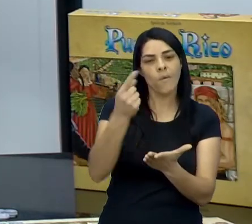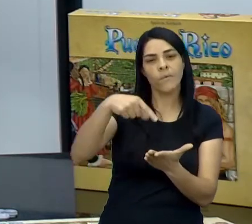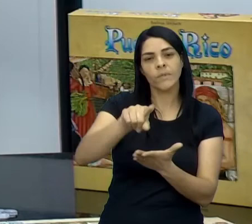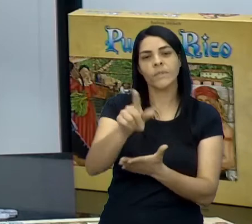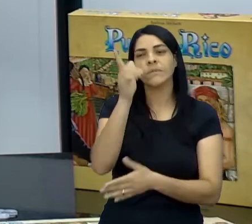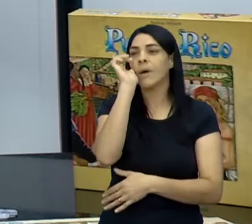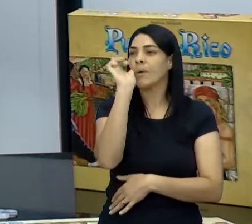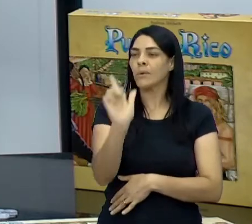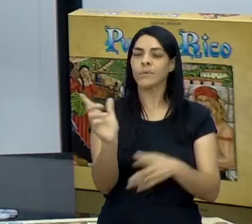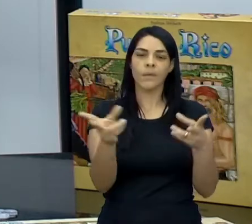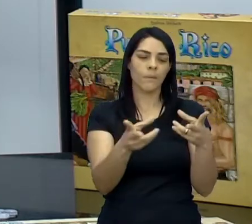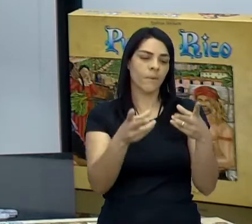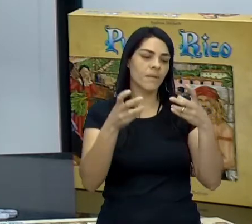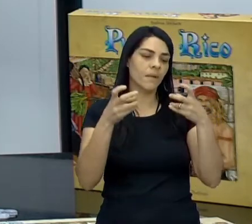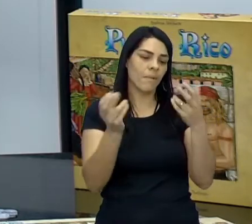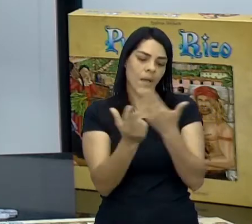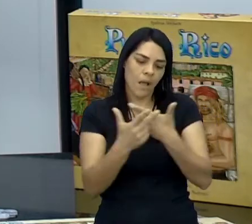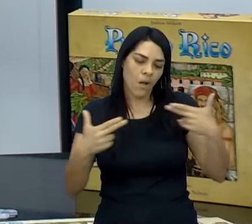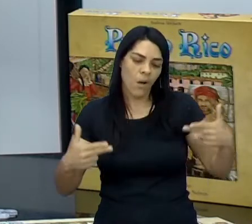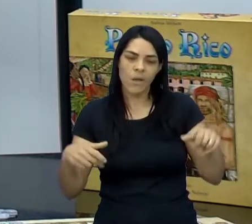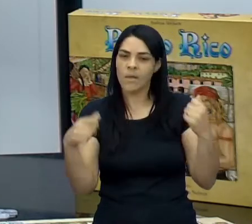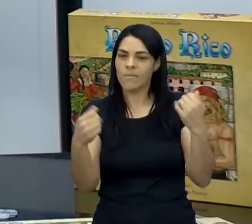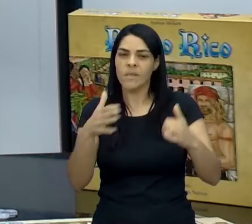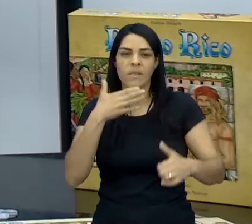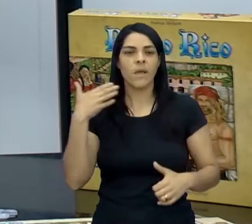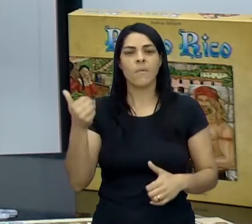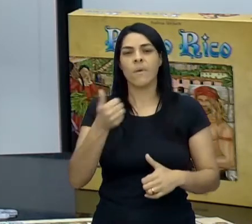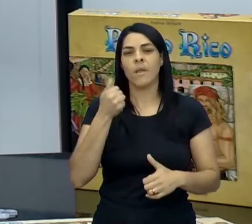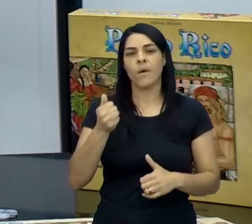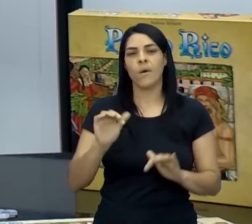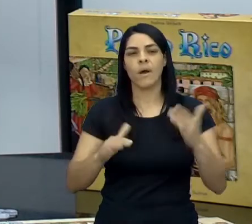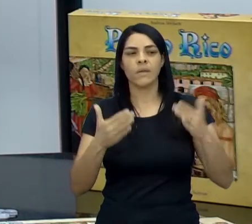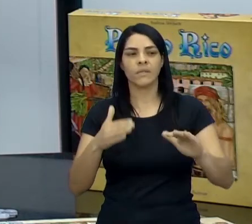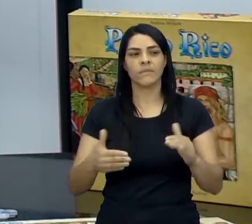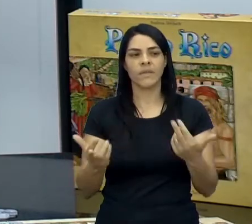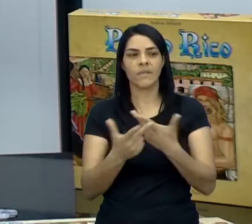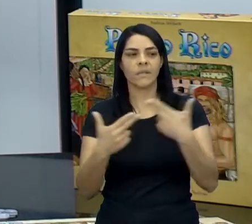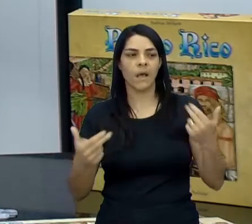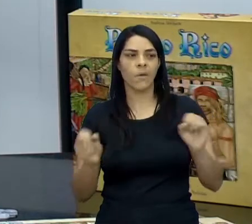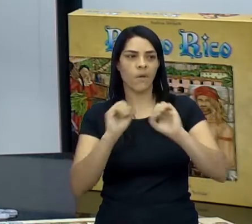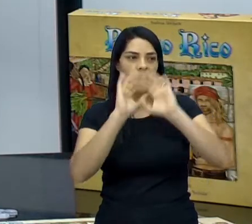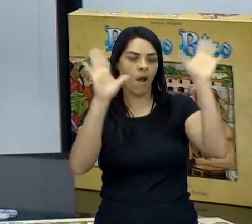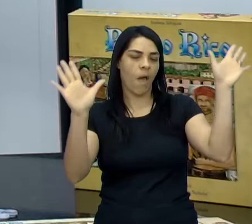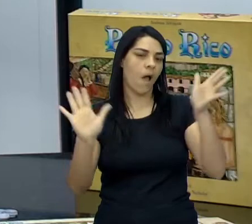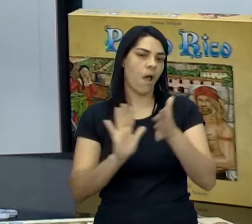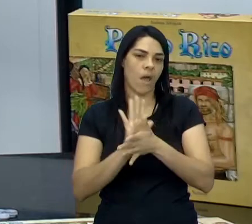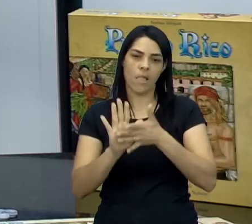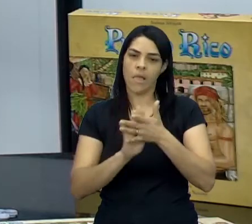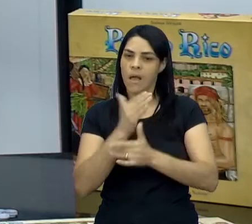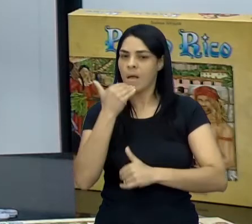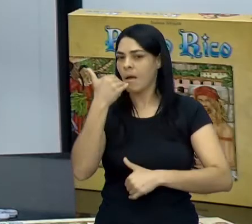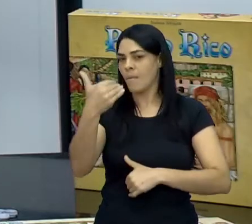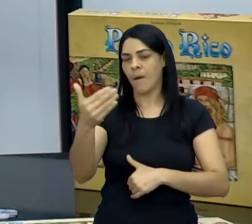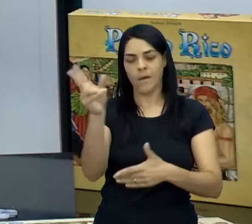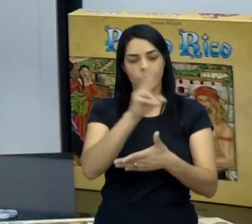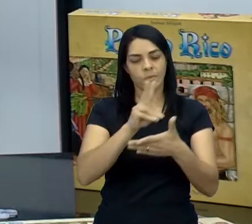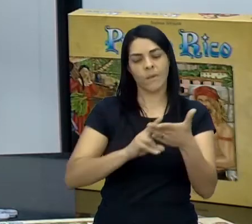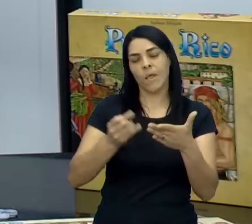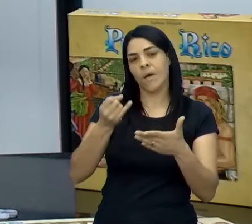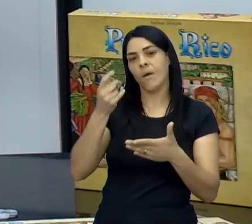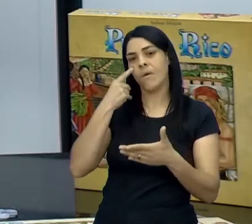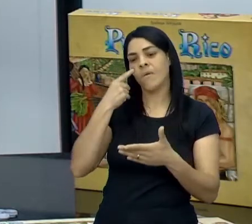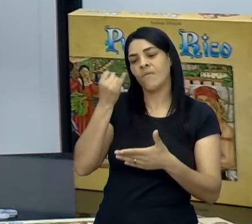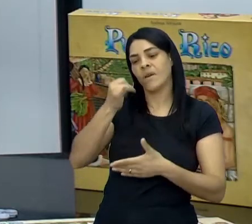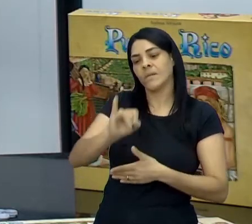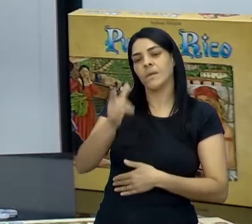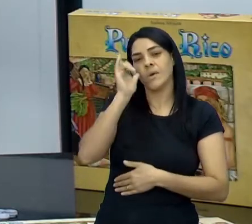os elementos que você precisa melhorar, às vezes alguma coisa não fica muito clara. Pega o seu manual, escreveu o manual, pede para alguém ler e ver se a pessoa consegue entender o que você